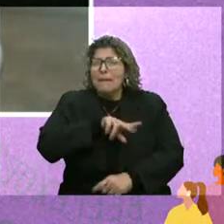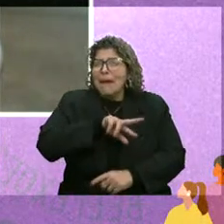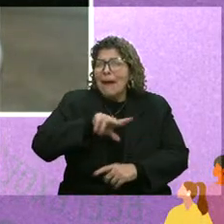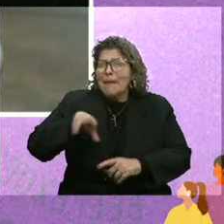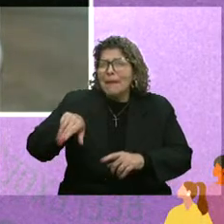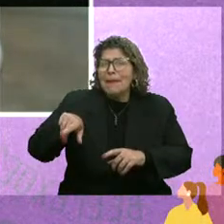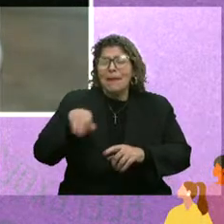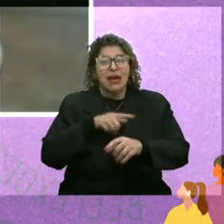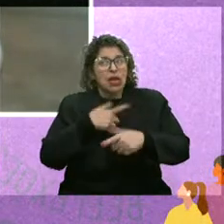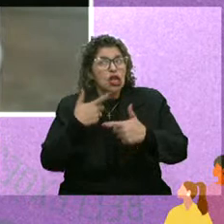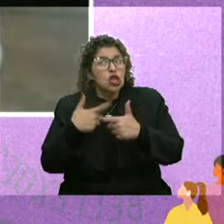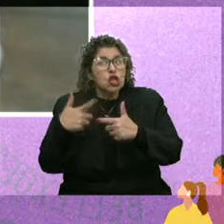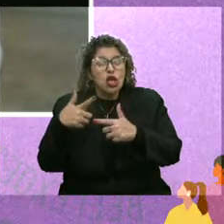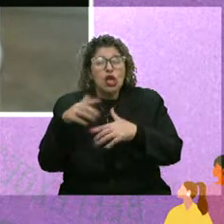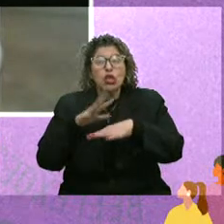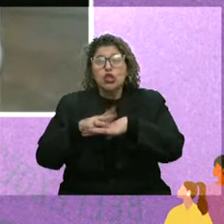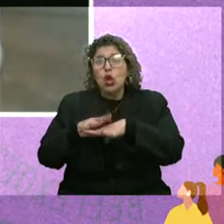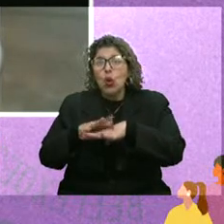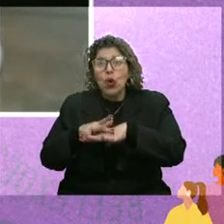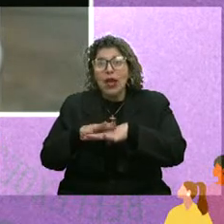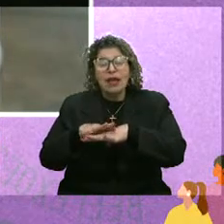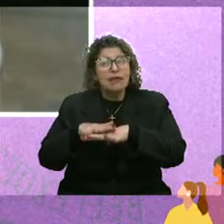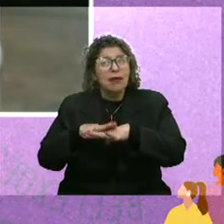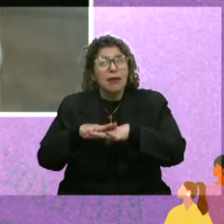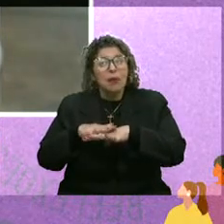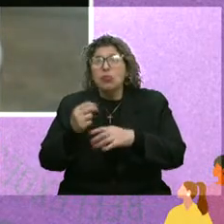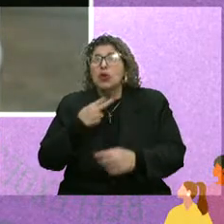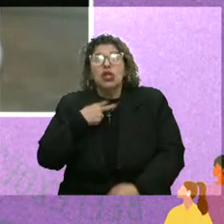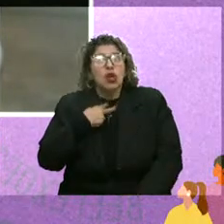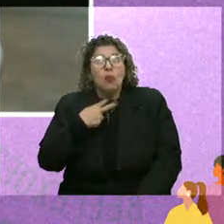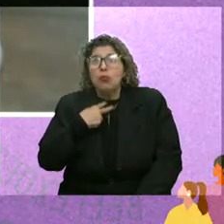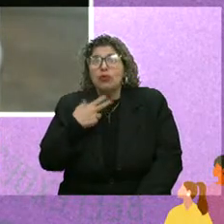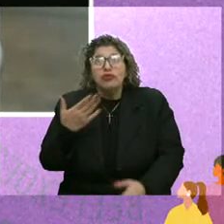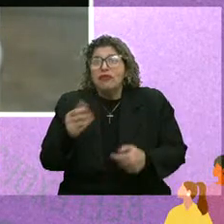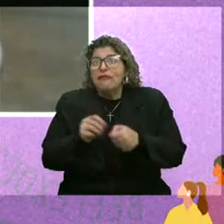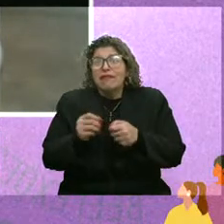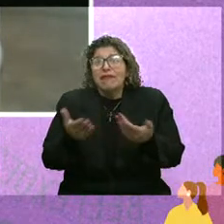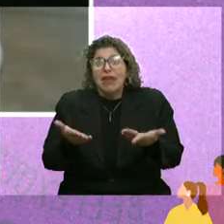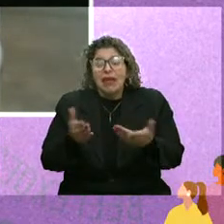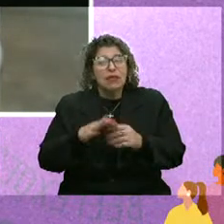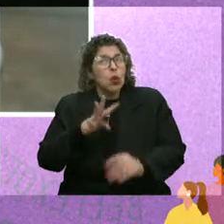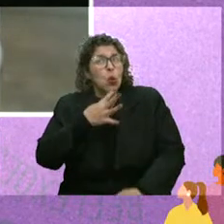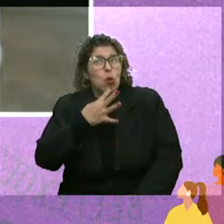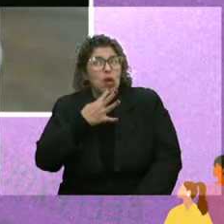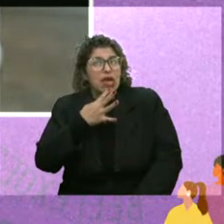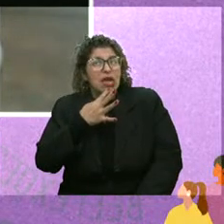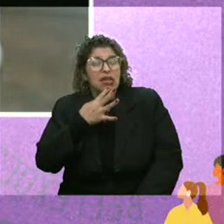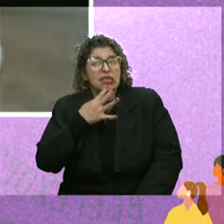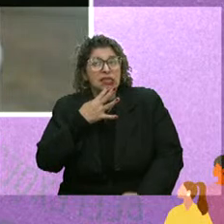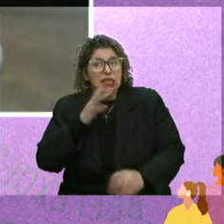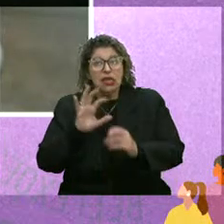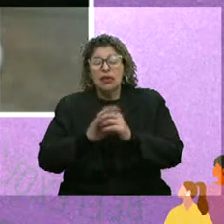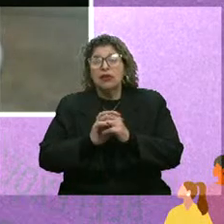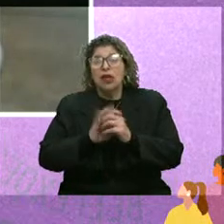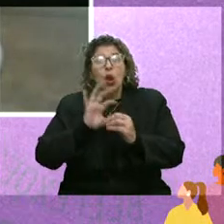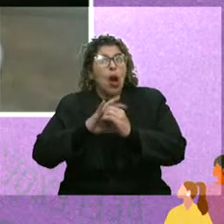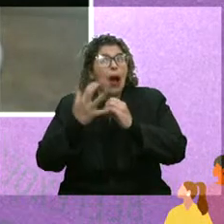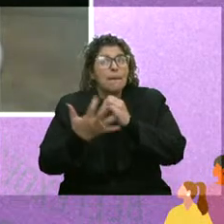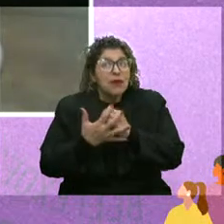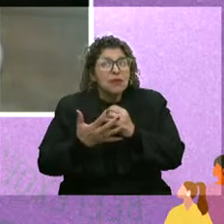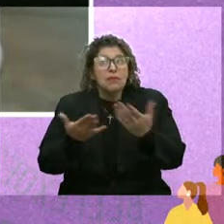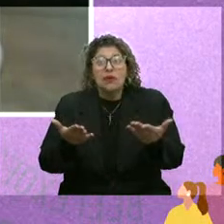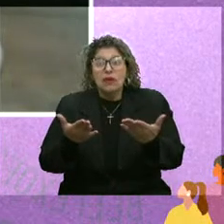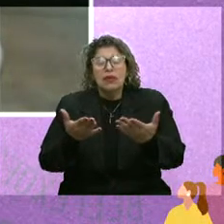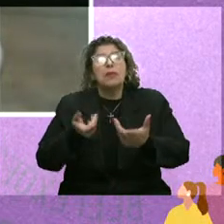Tanta coisa ficou para trás, porque, evidentemente, no início não conhecíamos a doença. Depois a gente passou a ter um